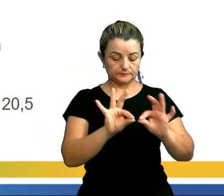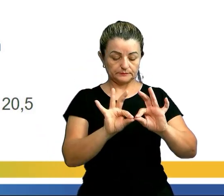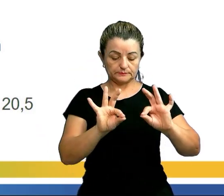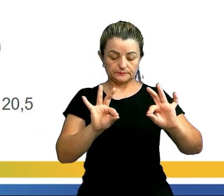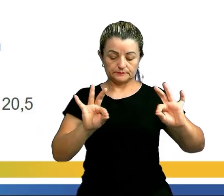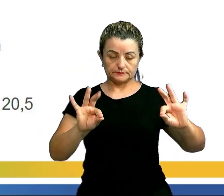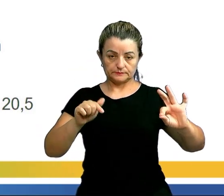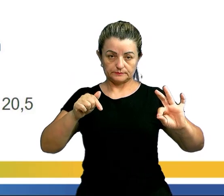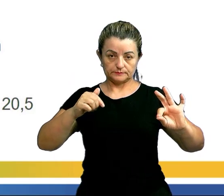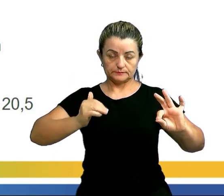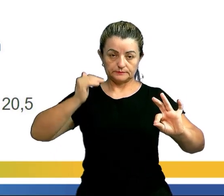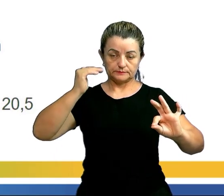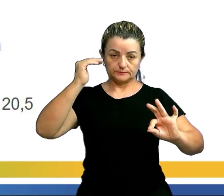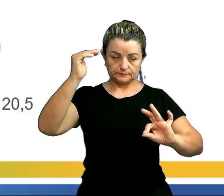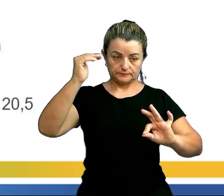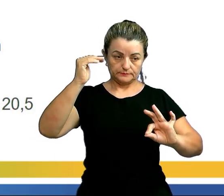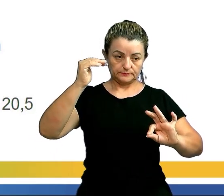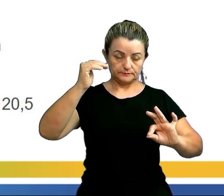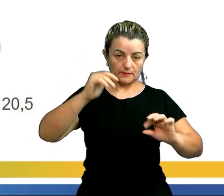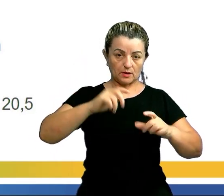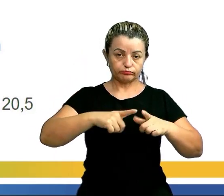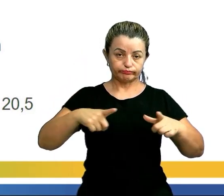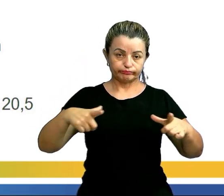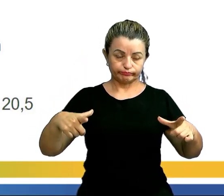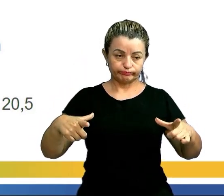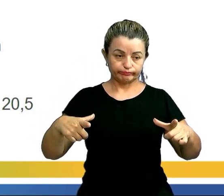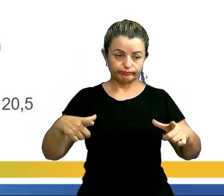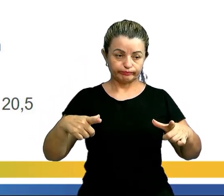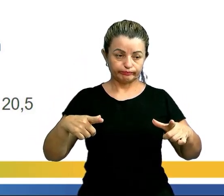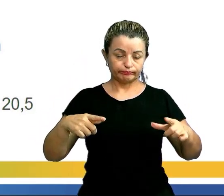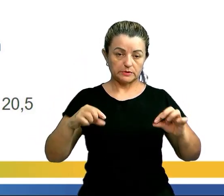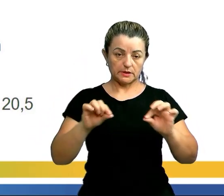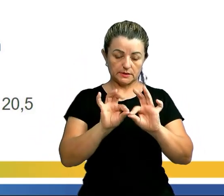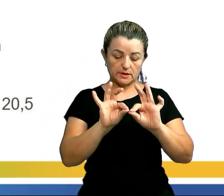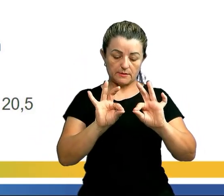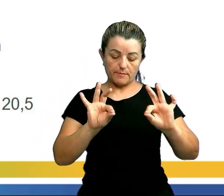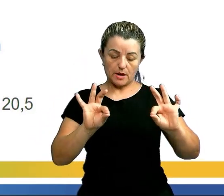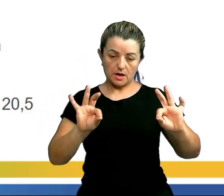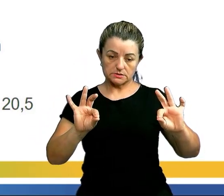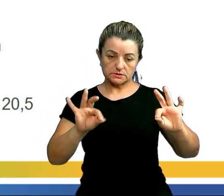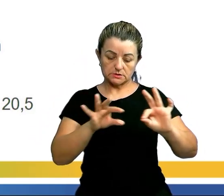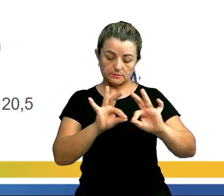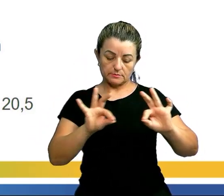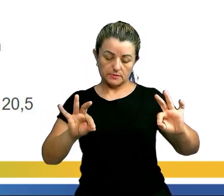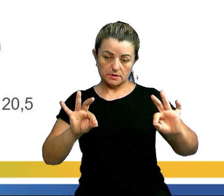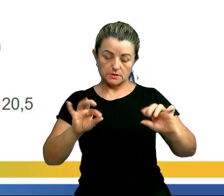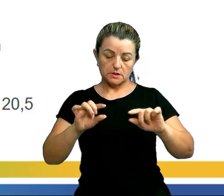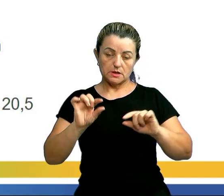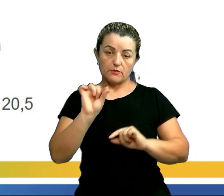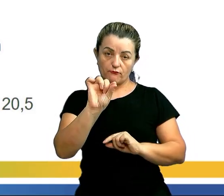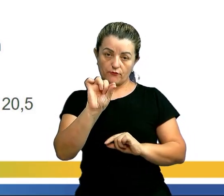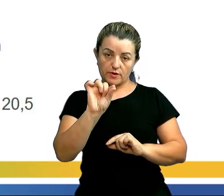medidas em metros do comprimento e da largura sejam iguais. Então, respectivamente a qual? Como é que a